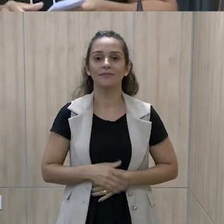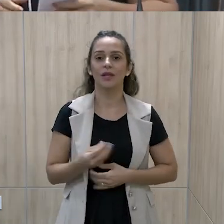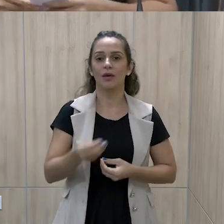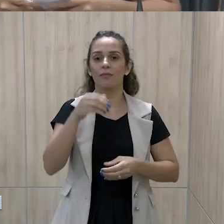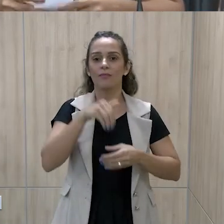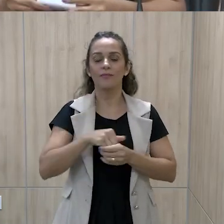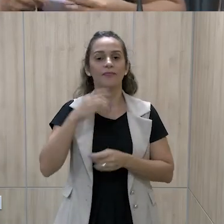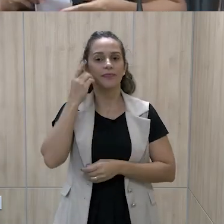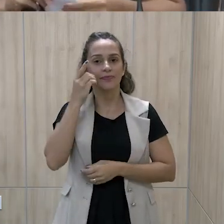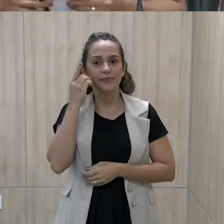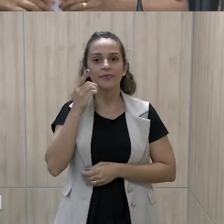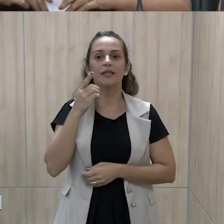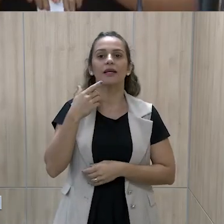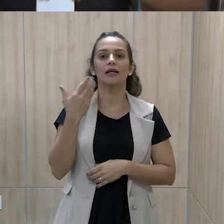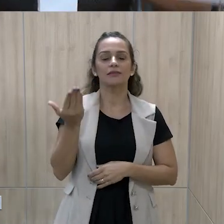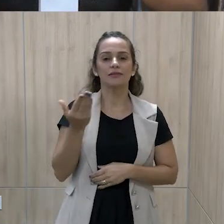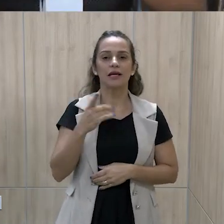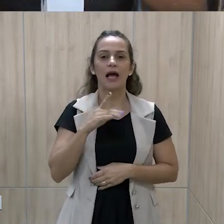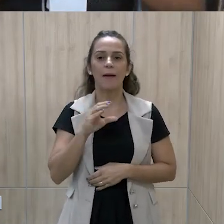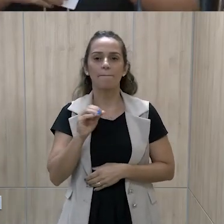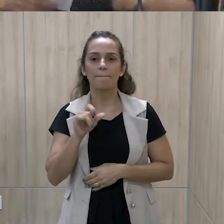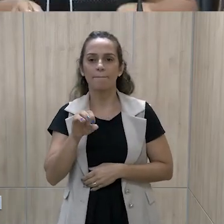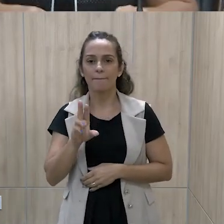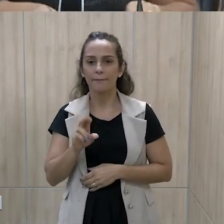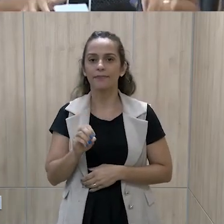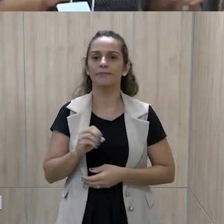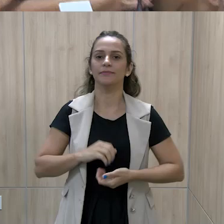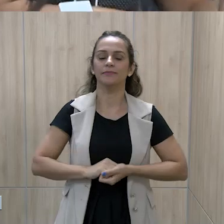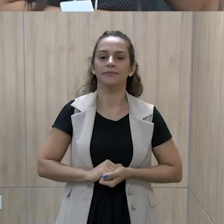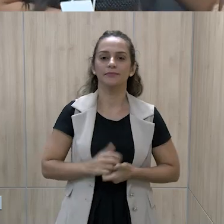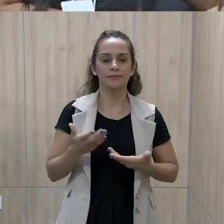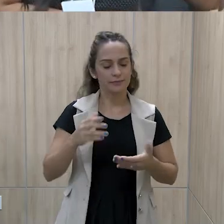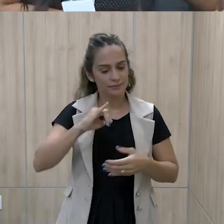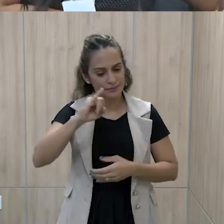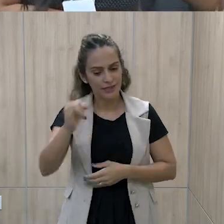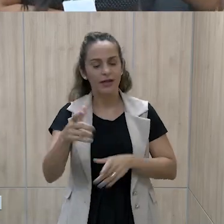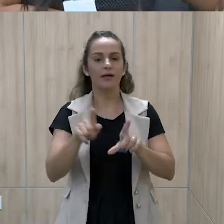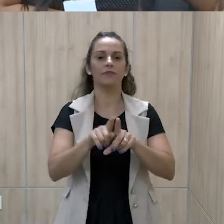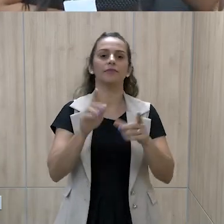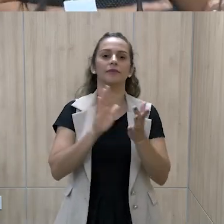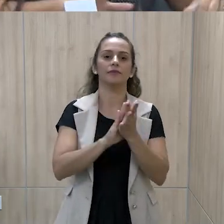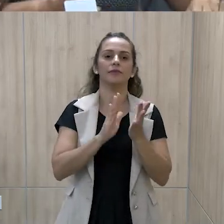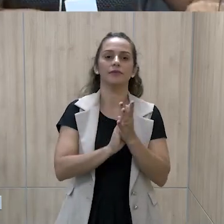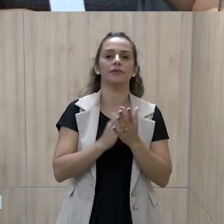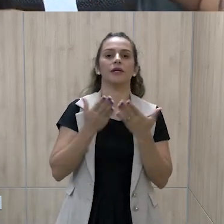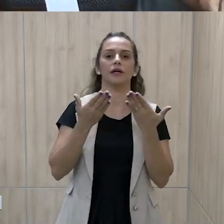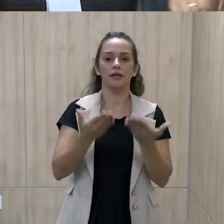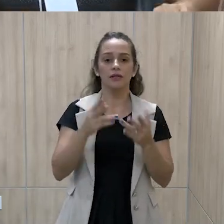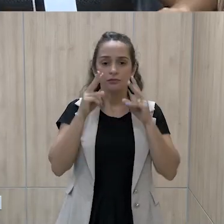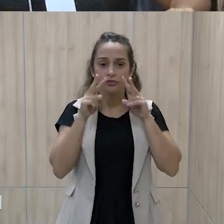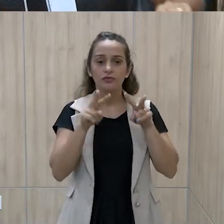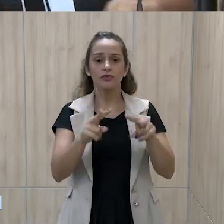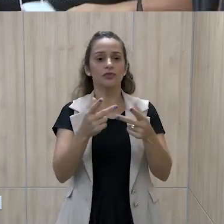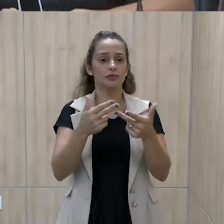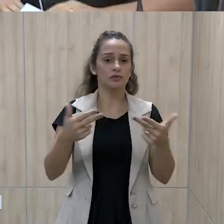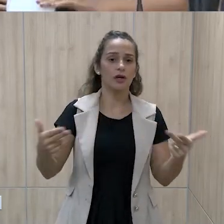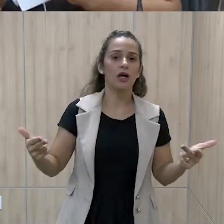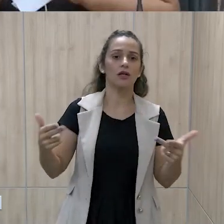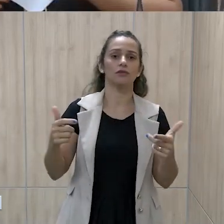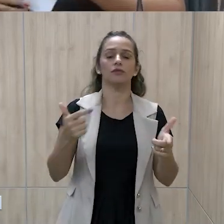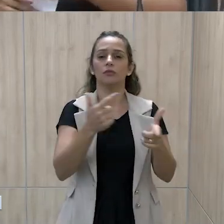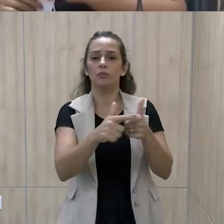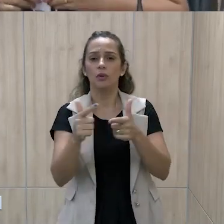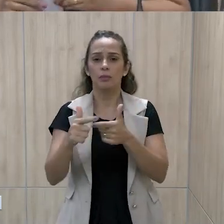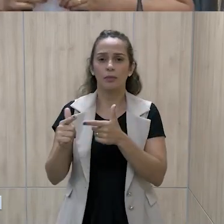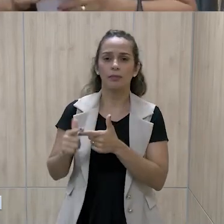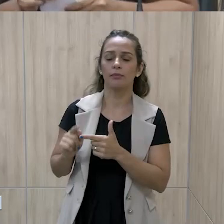como voto a deputado delegado Camargo quero aproveitar oportunidade presidente de parabenizar também Deputado Afonso Cândido nós temos visto